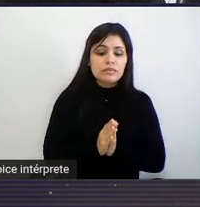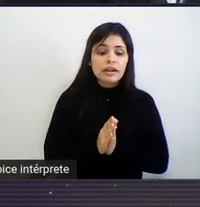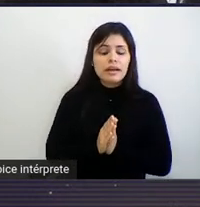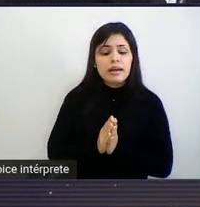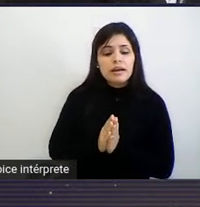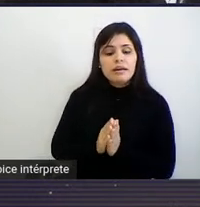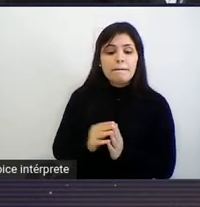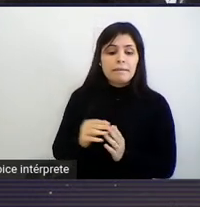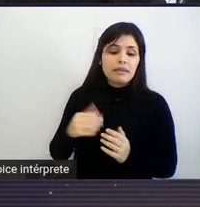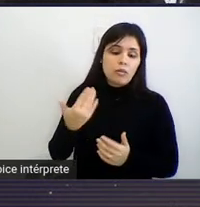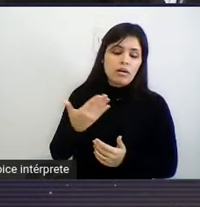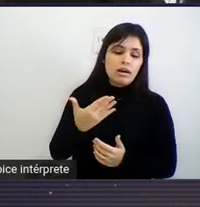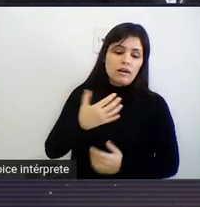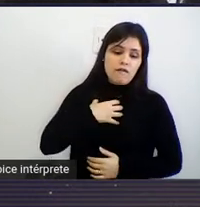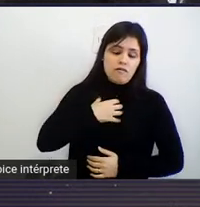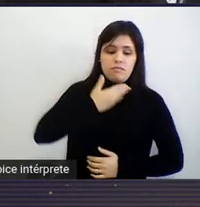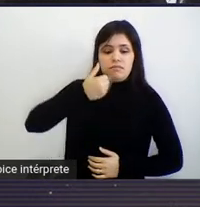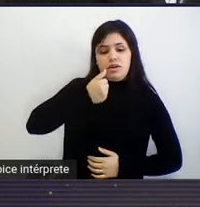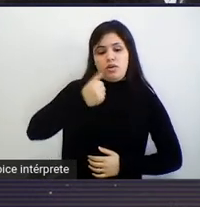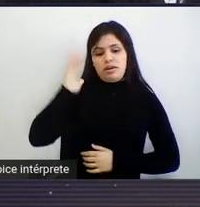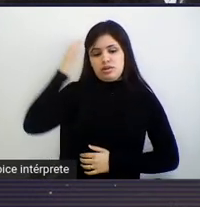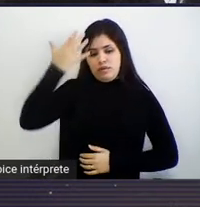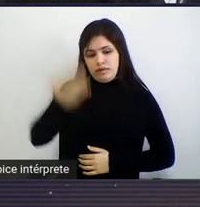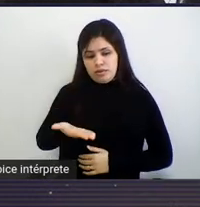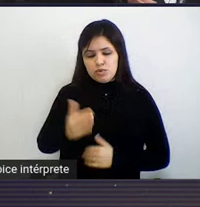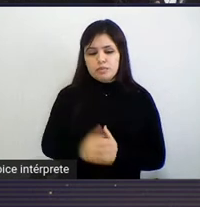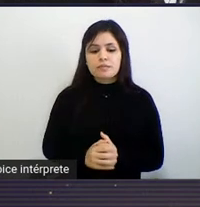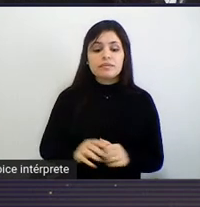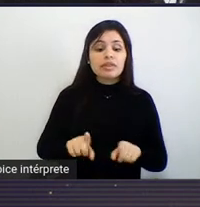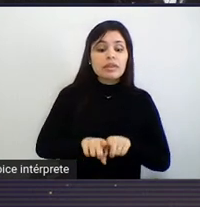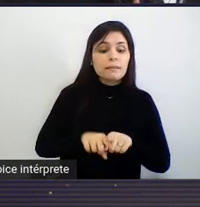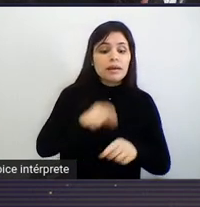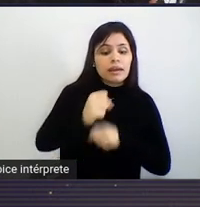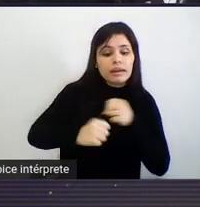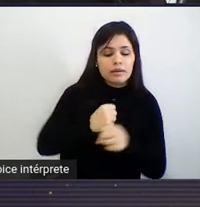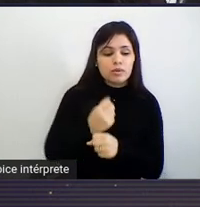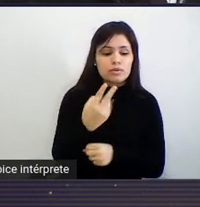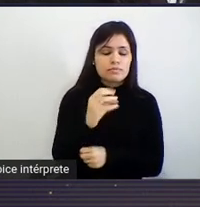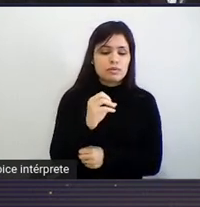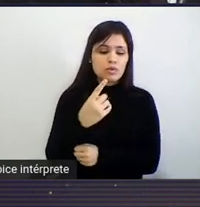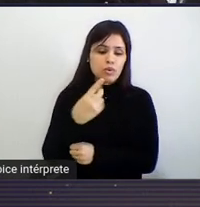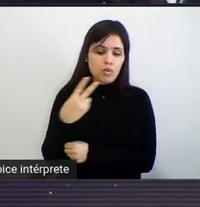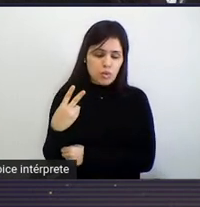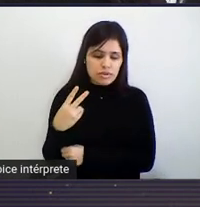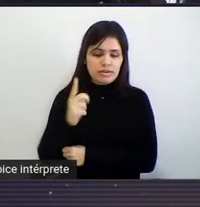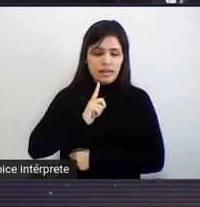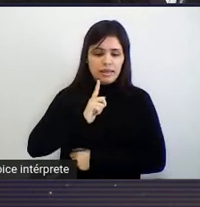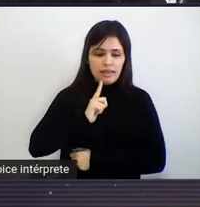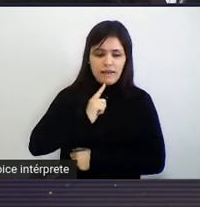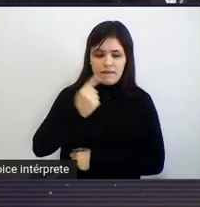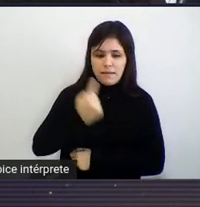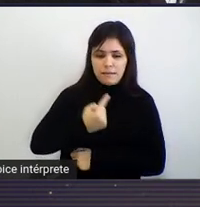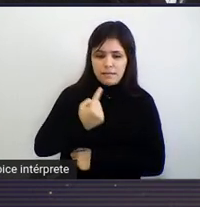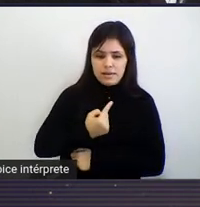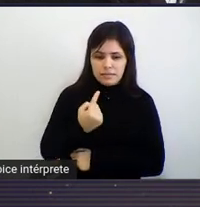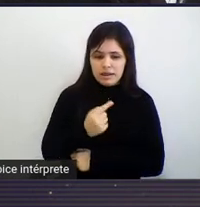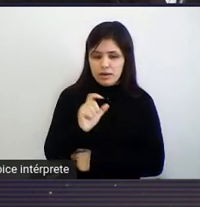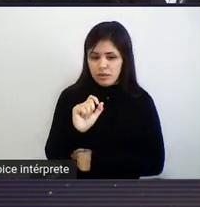resolva isso. E em 2012, teve a primeira rede neural